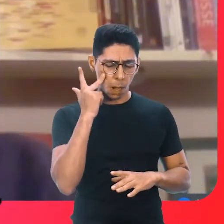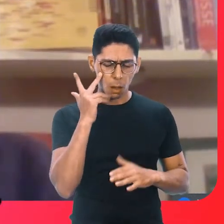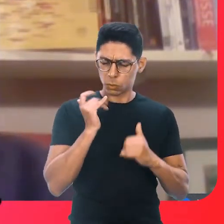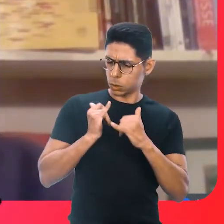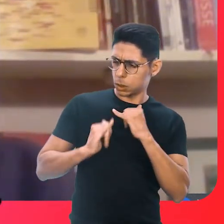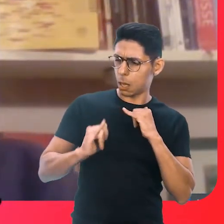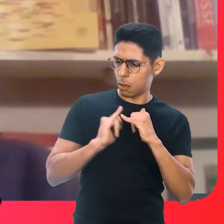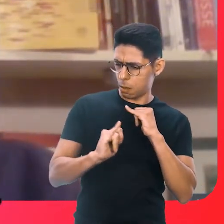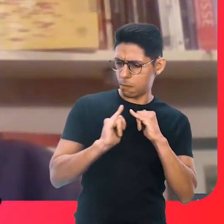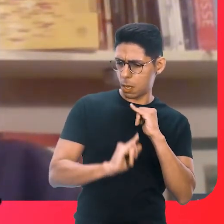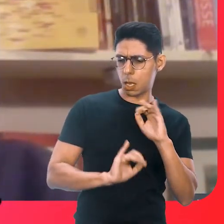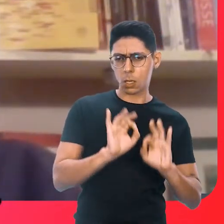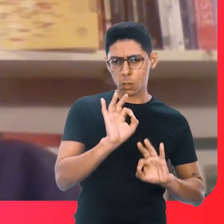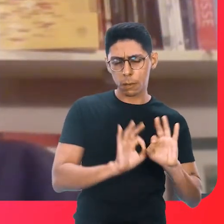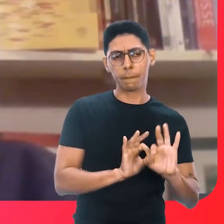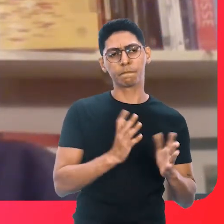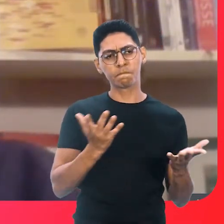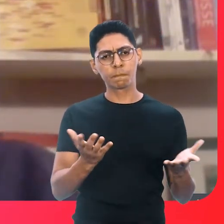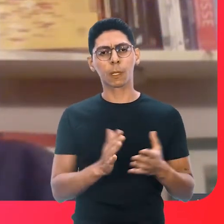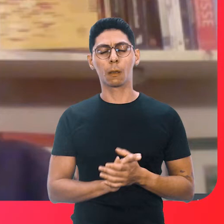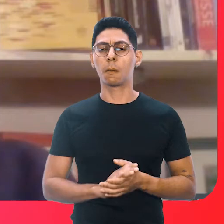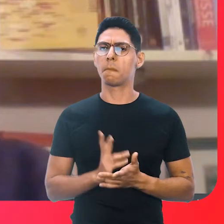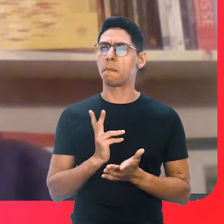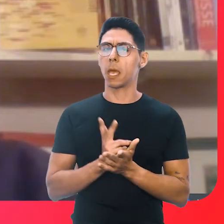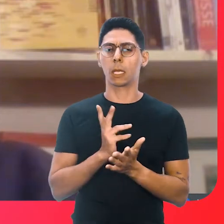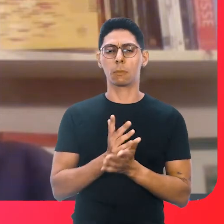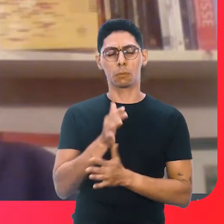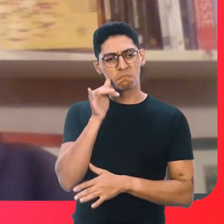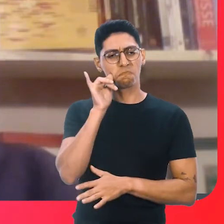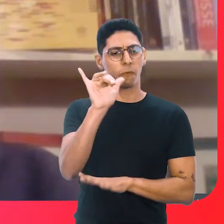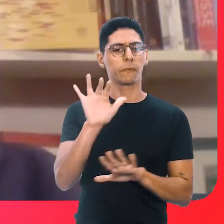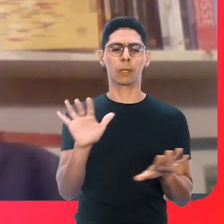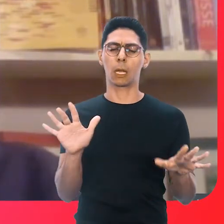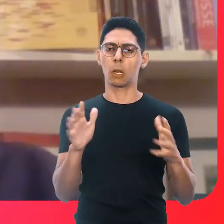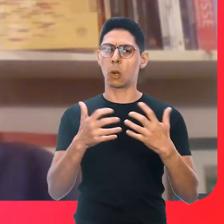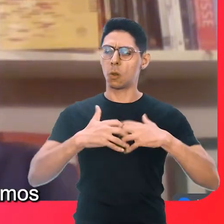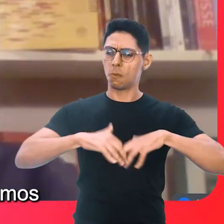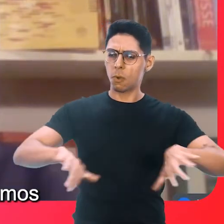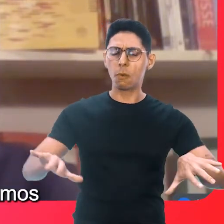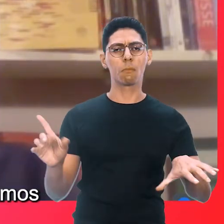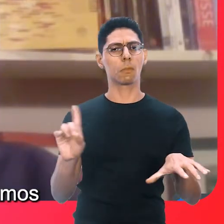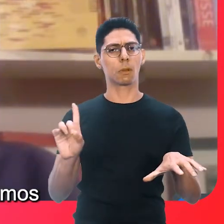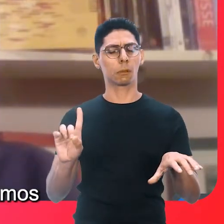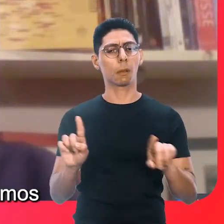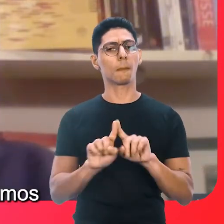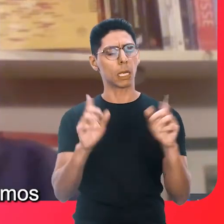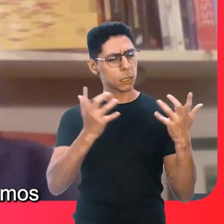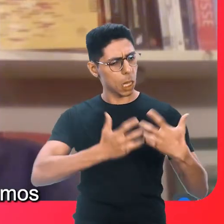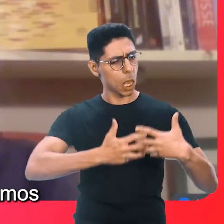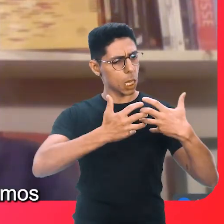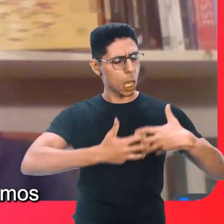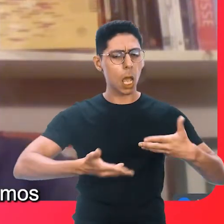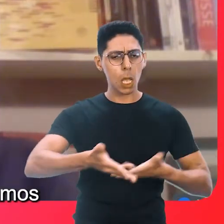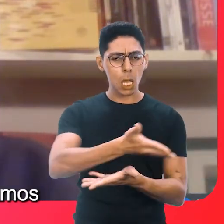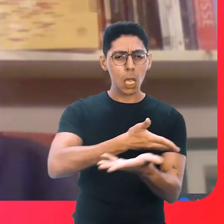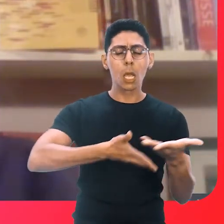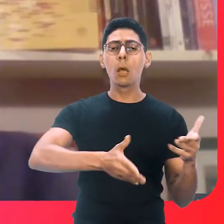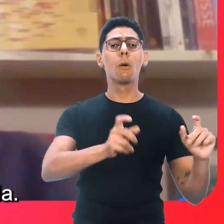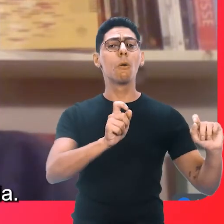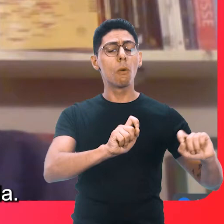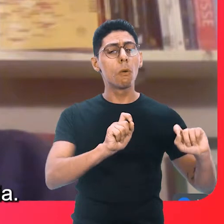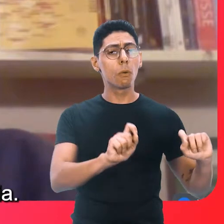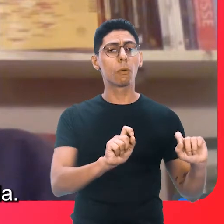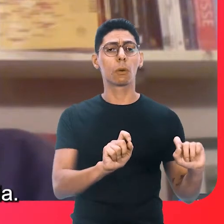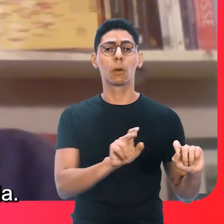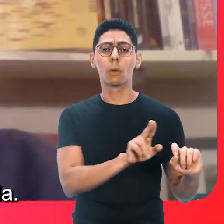semelhante, guardadas as diferenças de União e município, mas implementamos de maneira semelhante o que nós